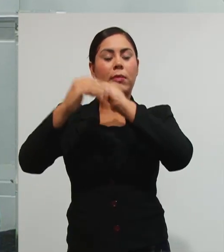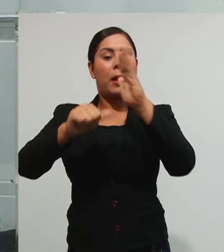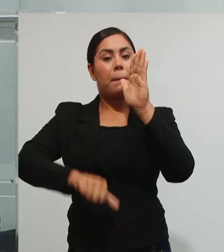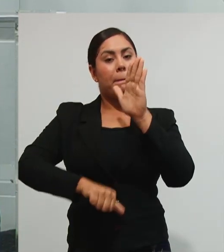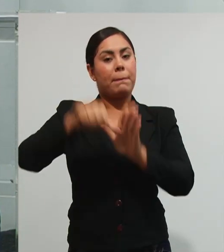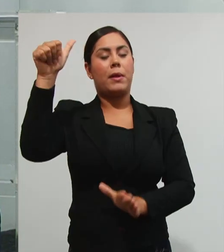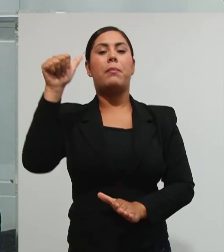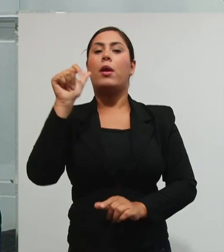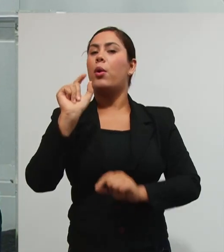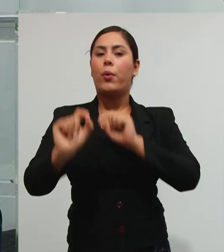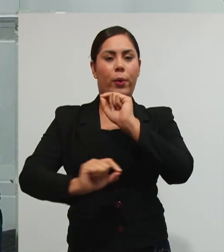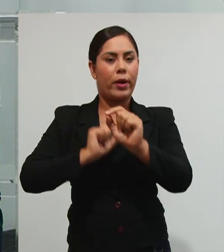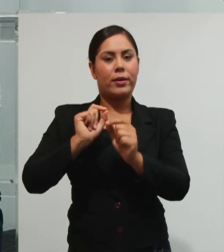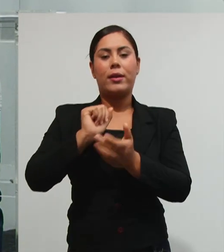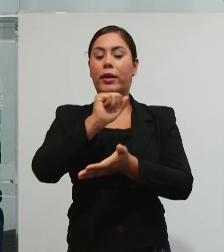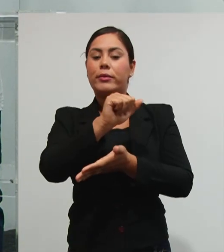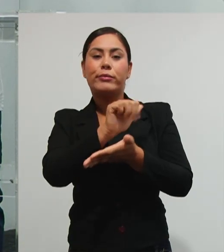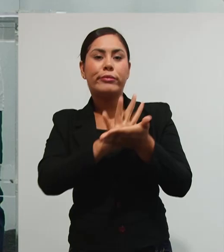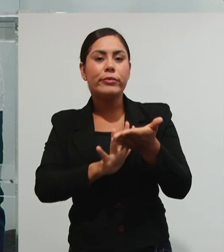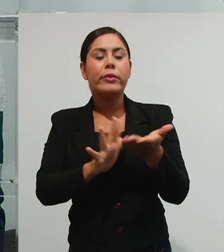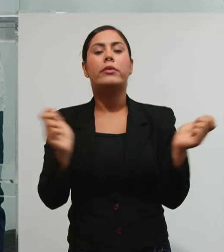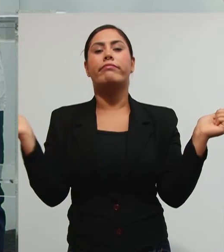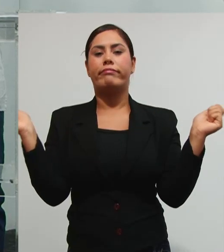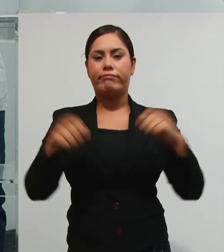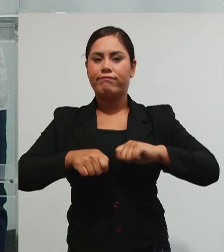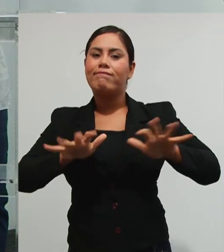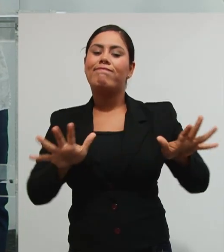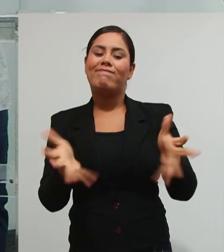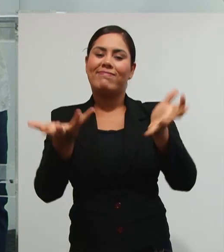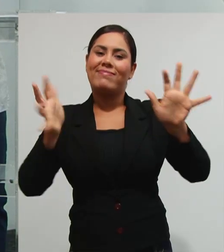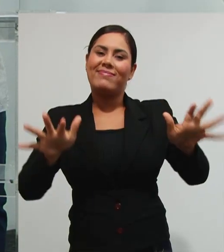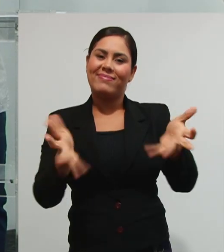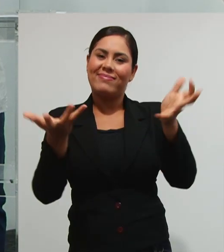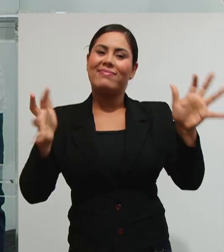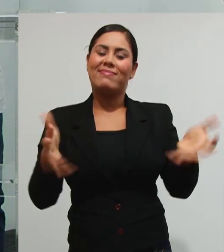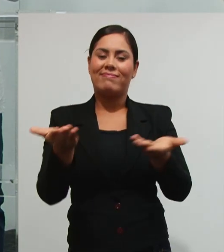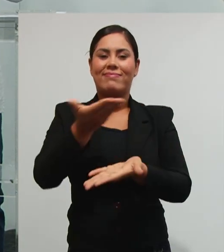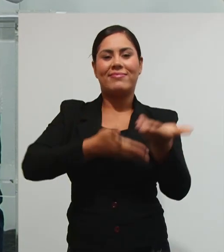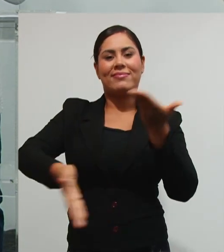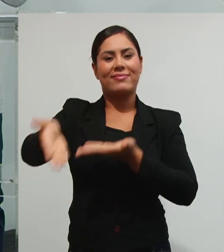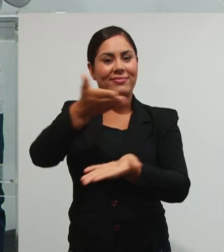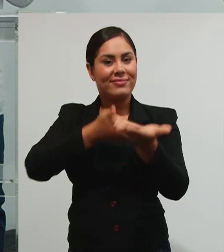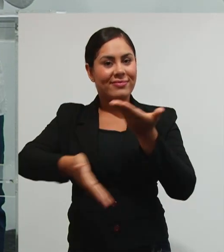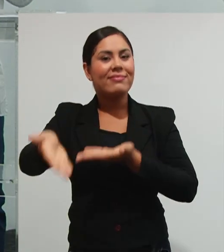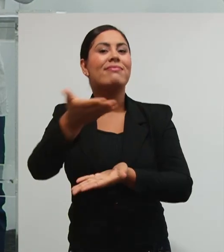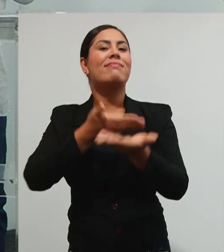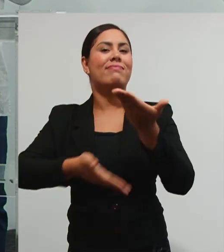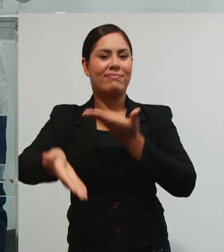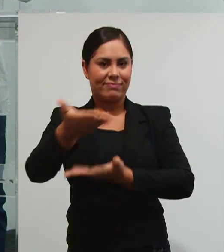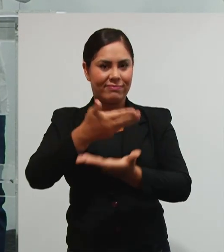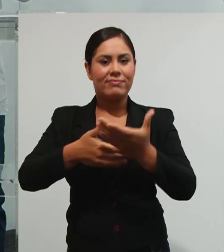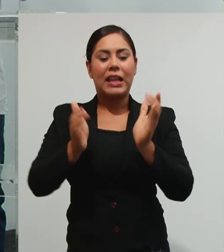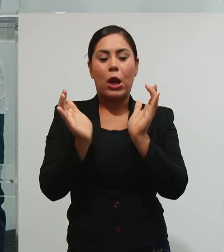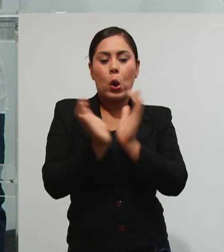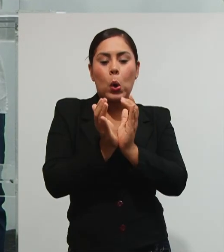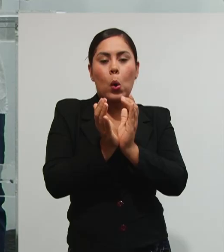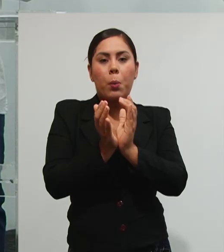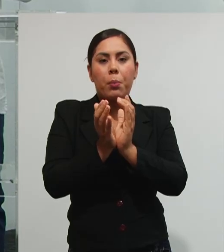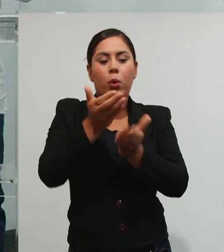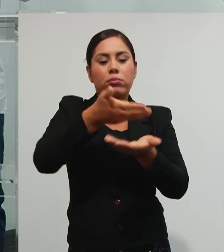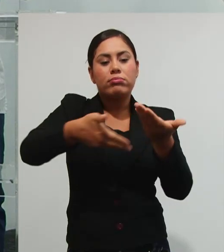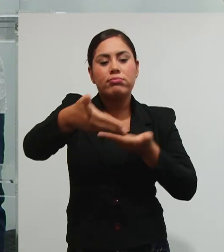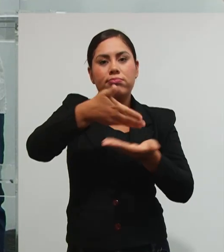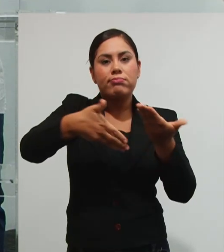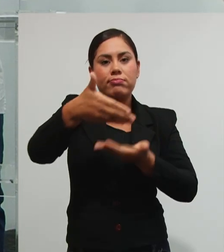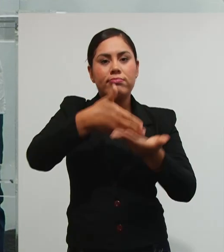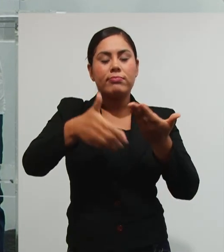primeiro atividades que promovam a interação intergrupo, para que